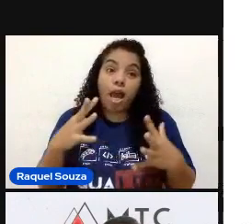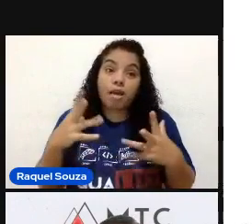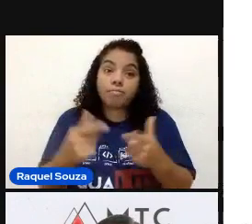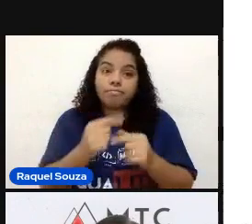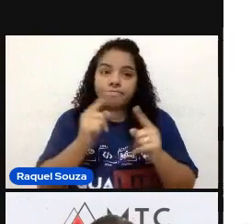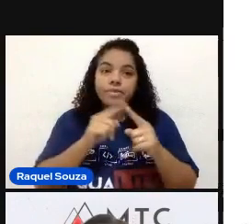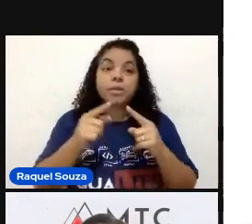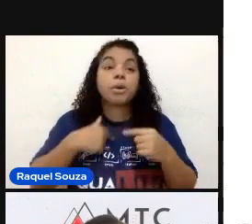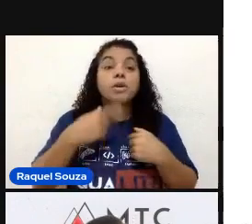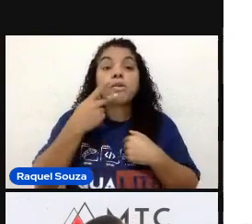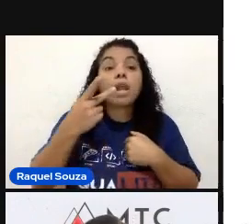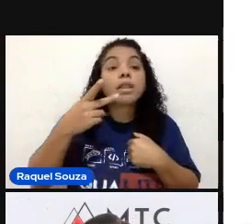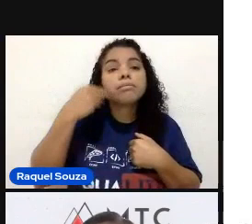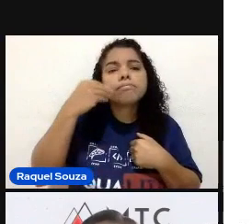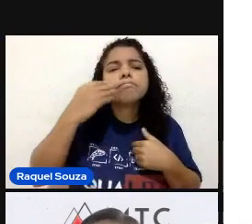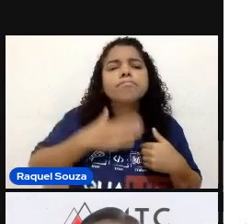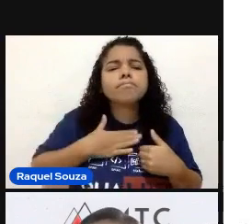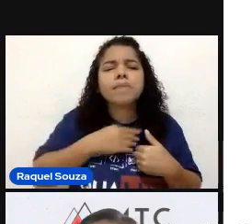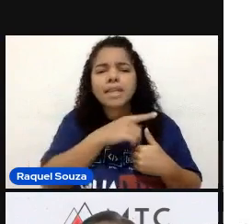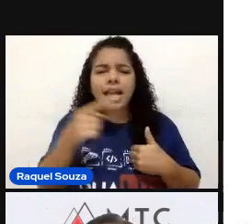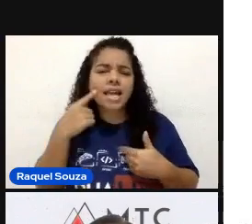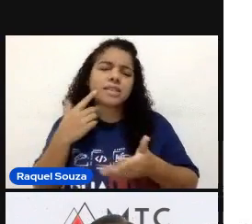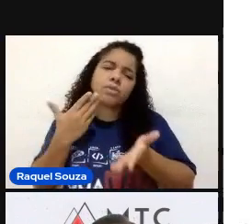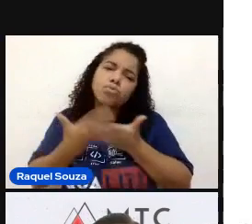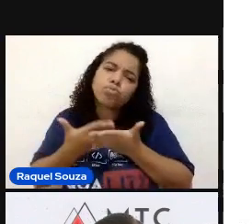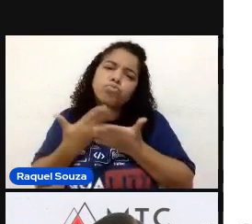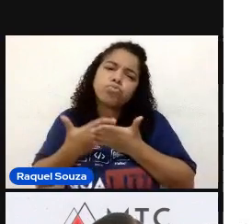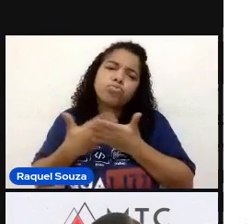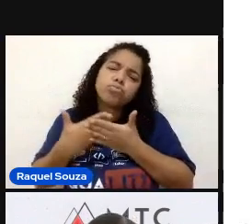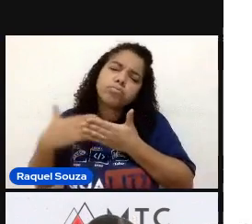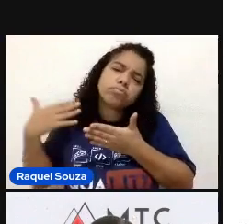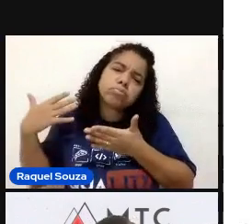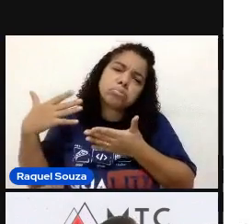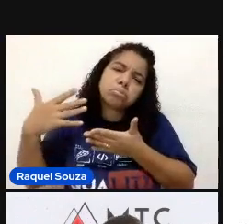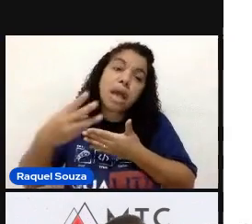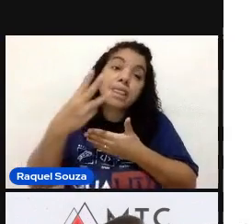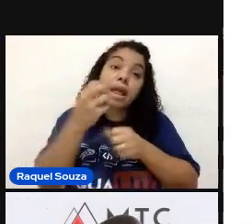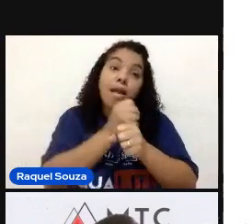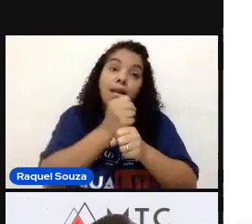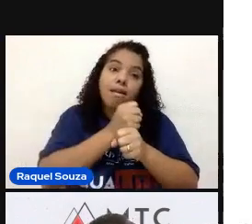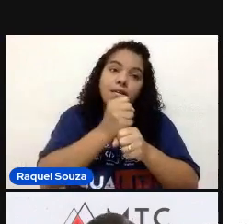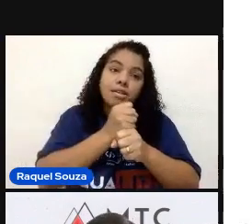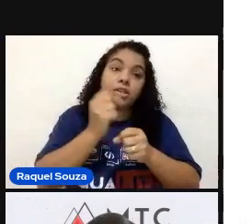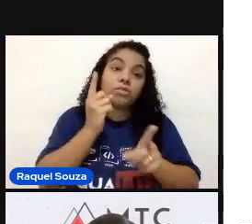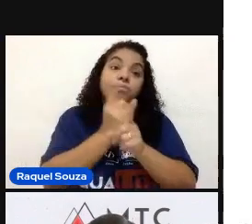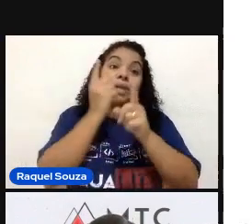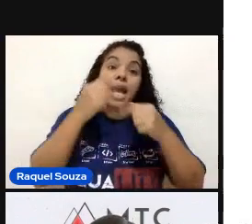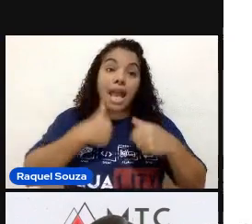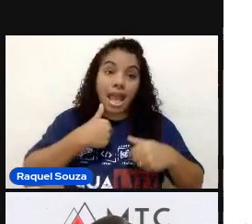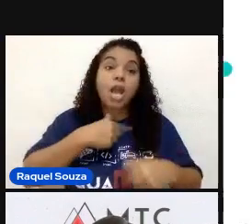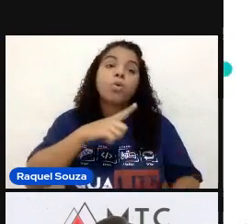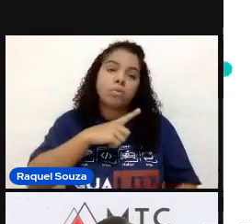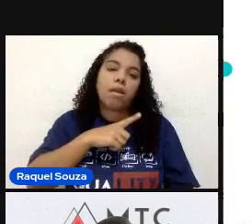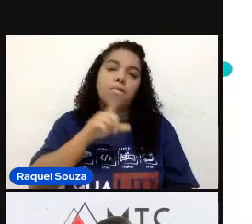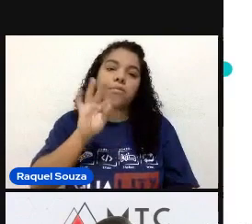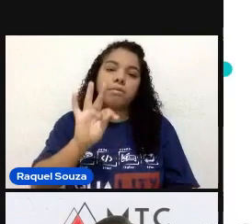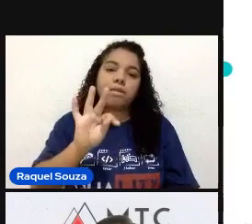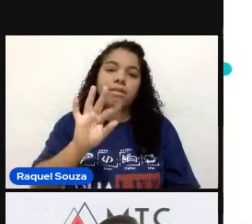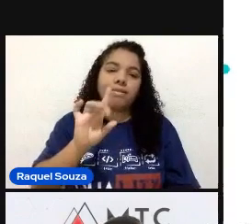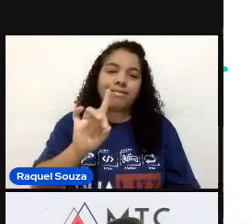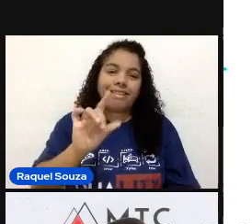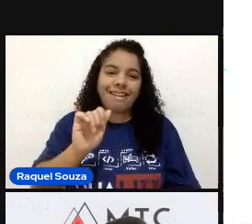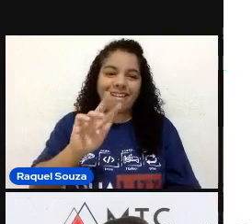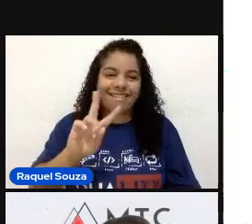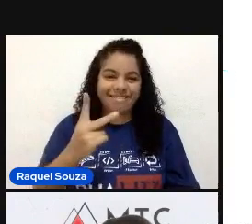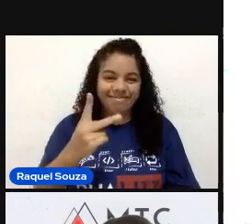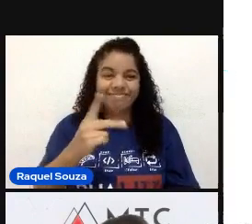mais as minhas experiências e um pouquinho que eu venho estudando nesses 3 anos, mais ou menos, que eu descobri que tenho o TDAH. E